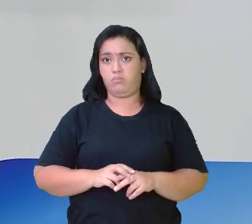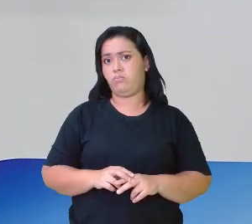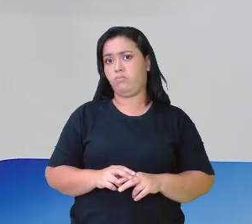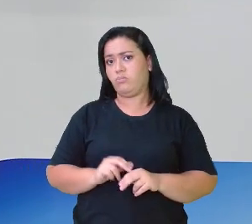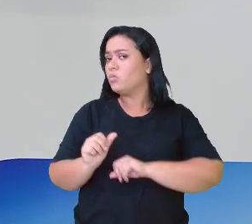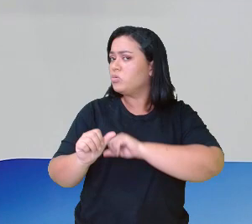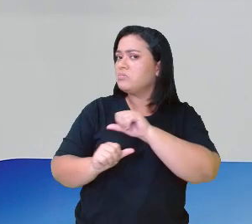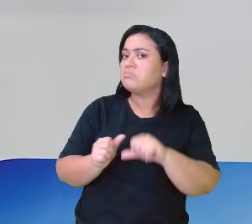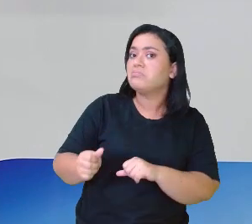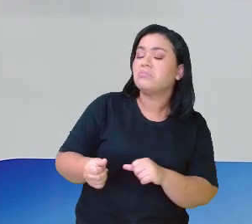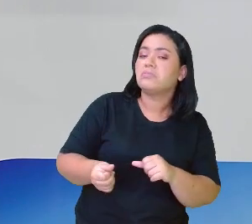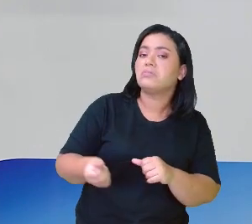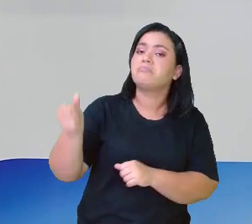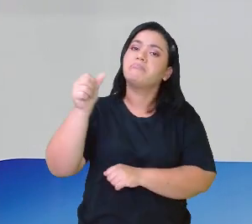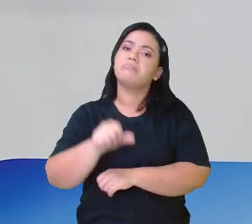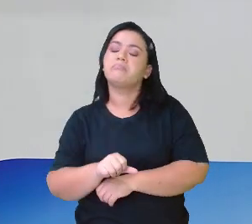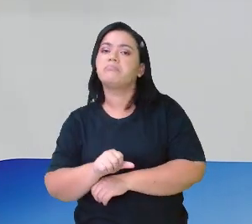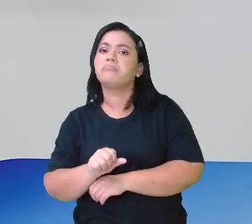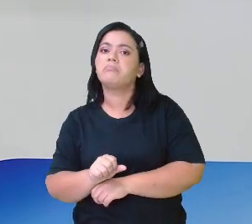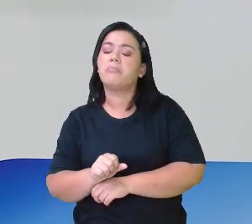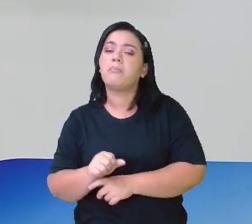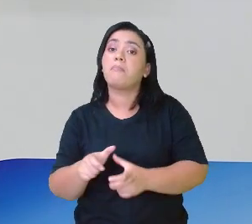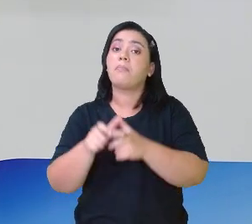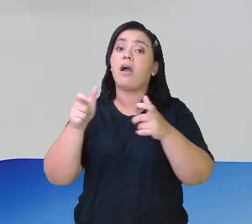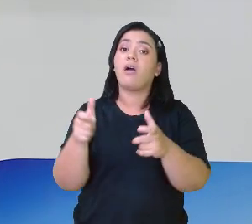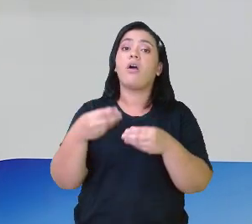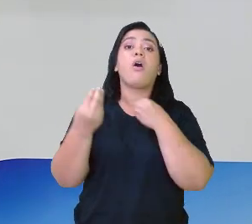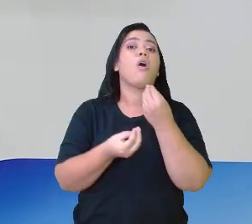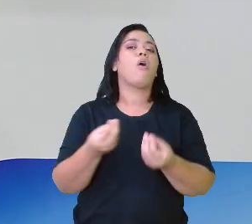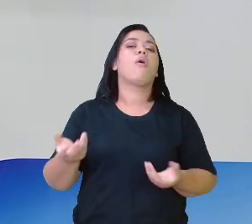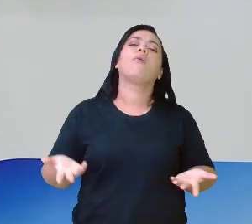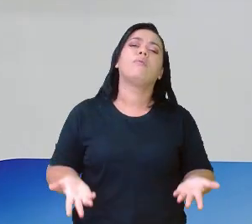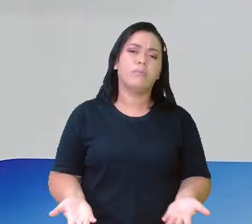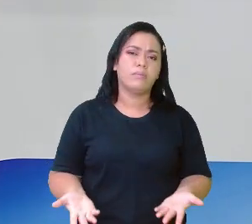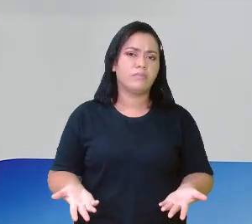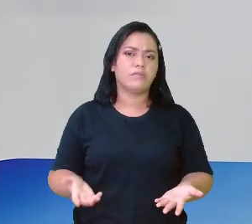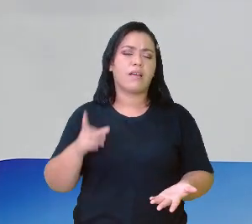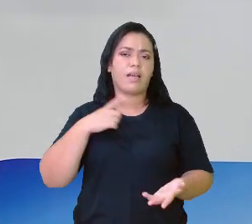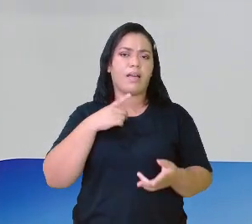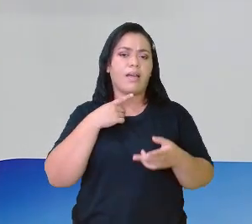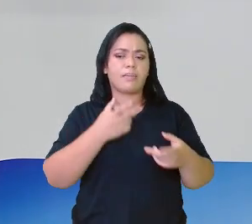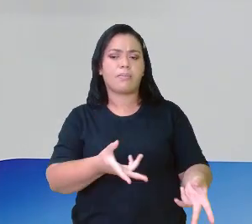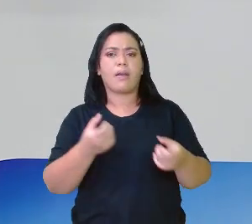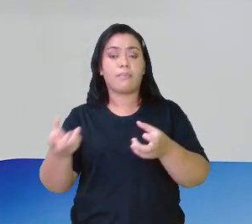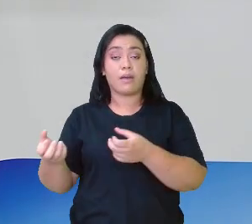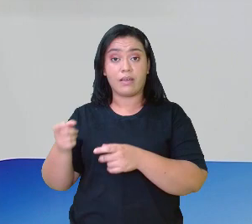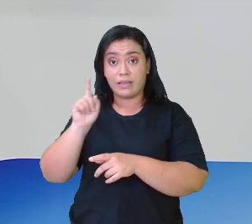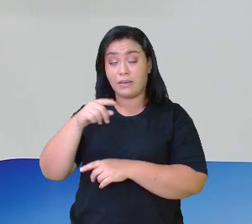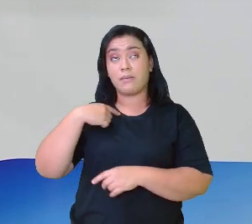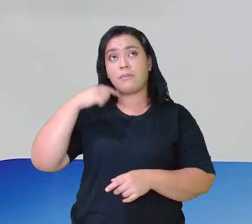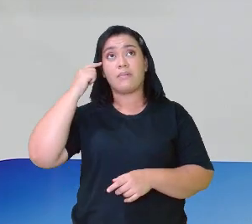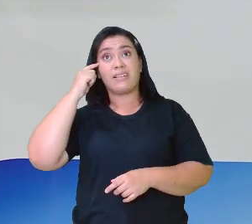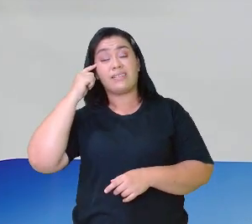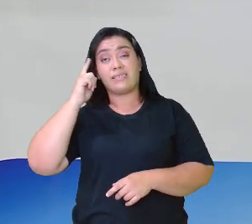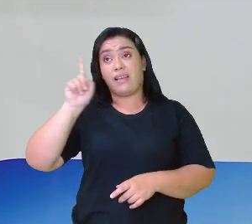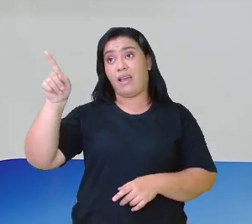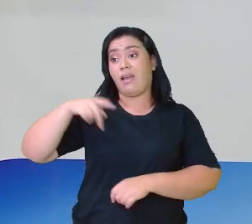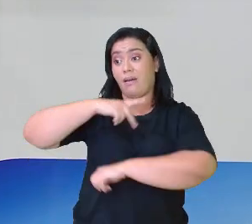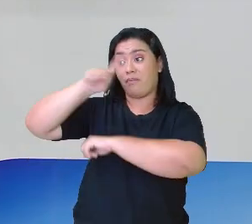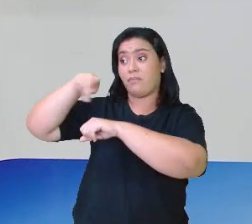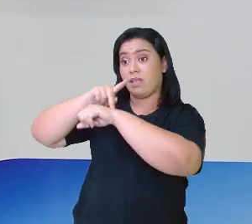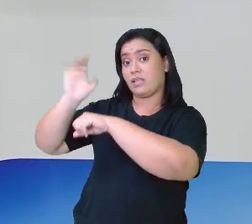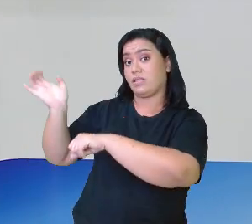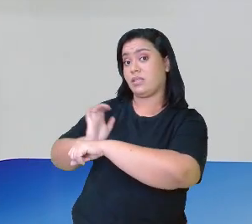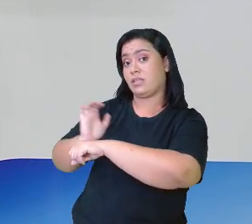se intensificou, diminuiu? Como é que acontece esse processo de exploração quando a gente pensa nos países mais ricos e